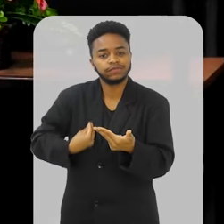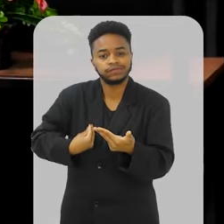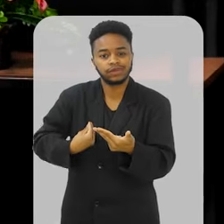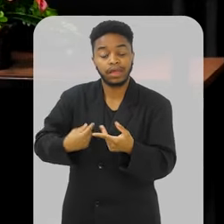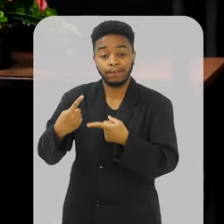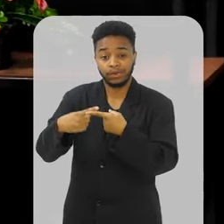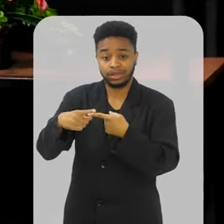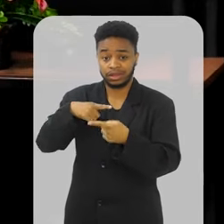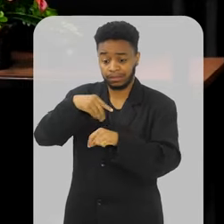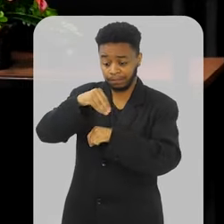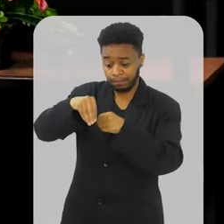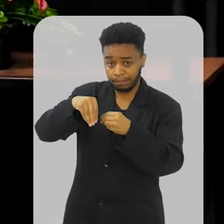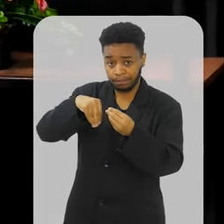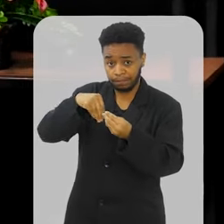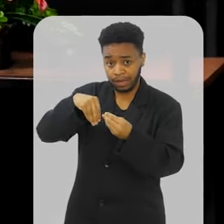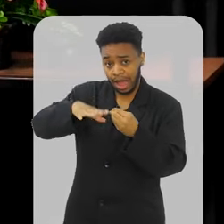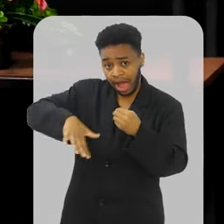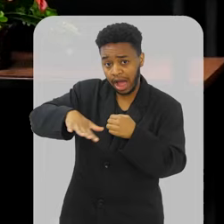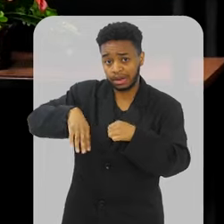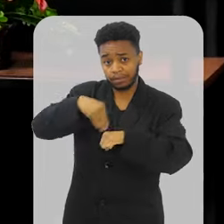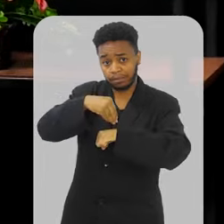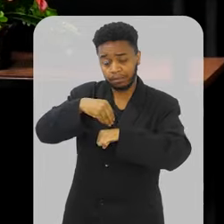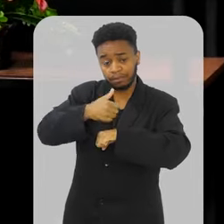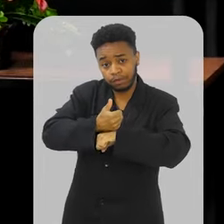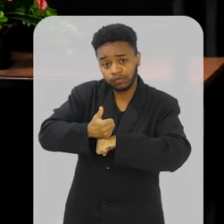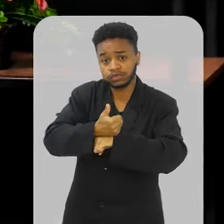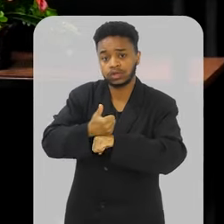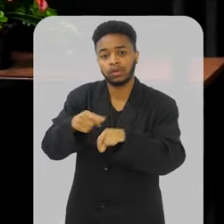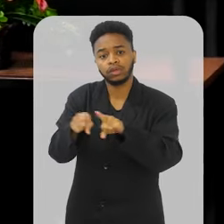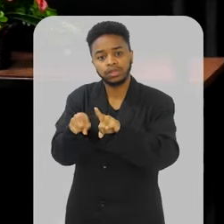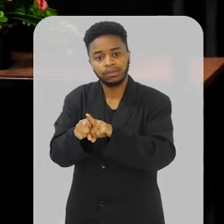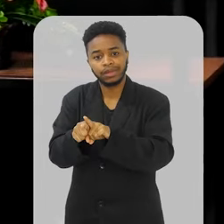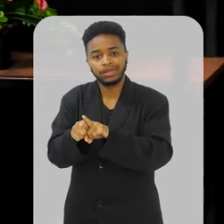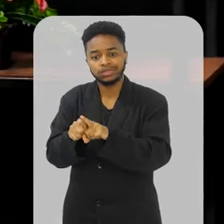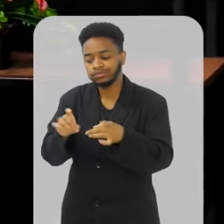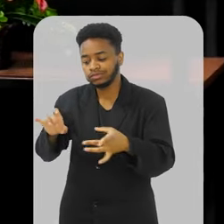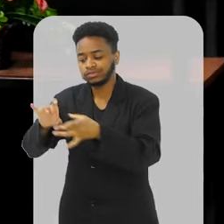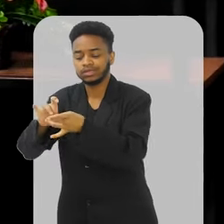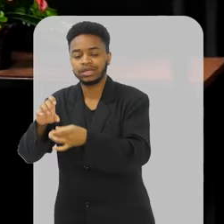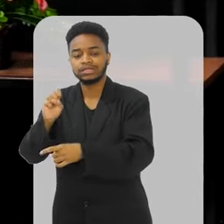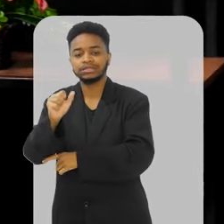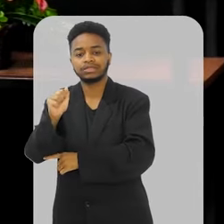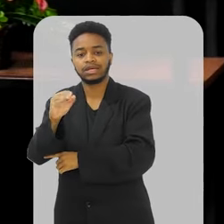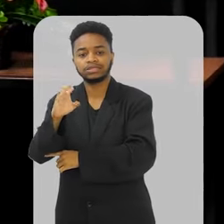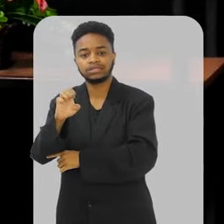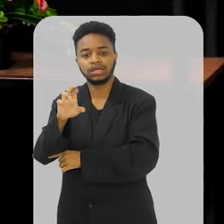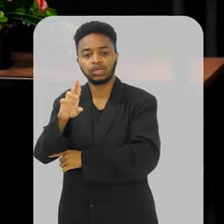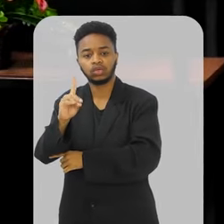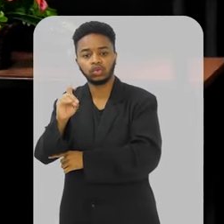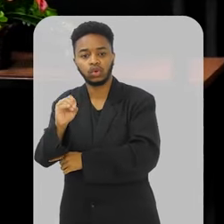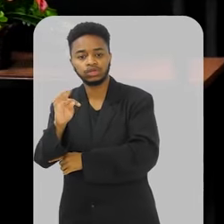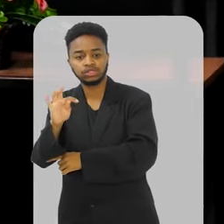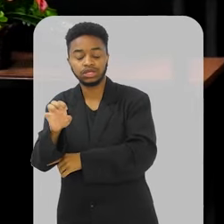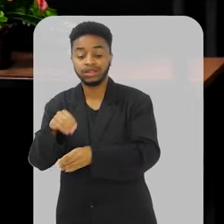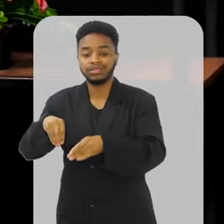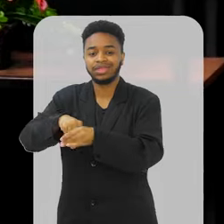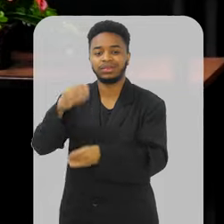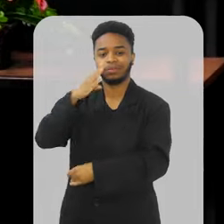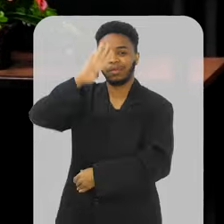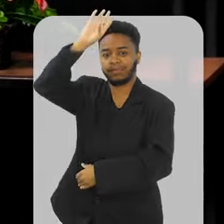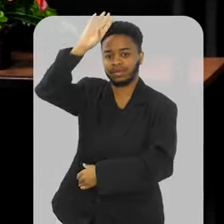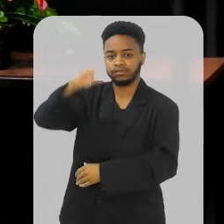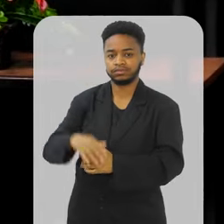dimensão profissional viv a minha consagração sacerdotal dentro do Corpo de Bombeiros Militar do Estado do Rio de